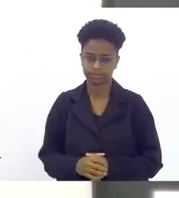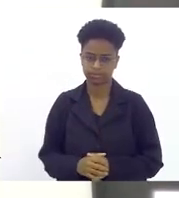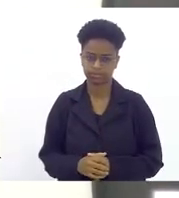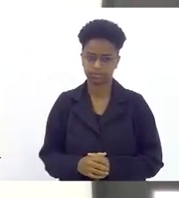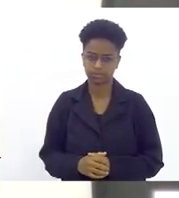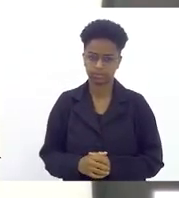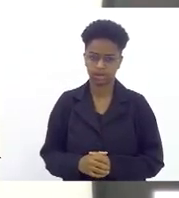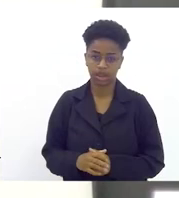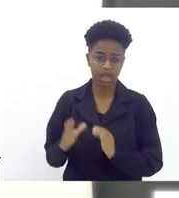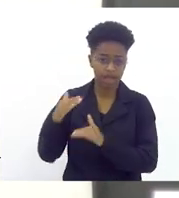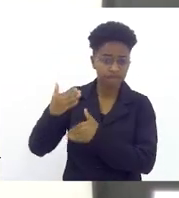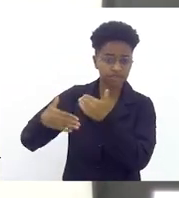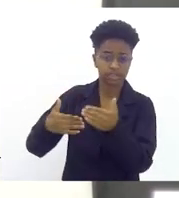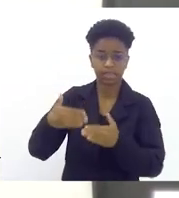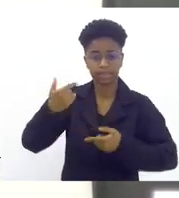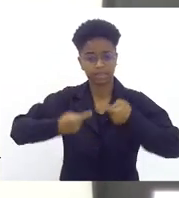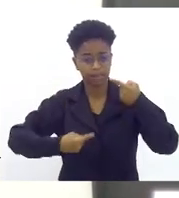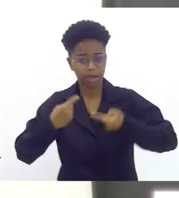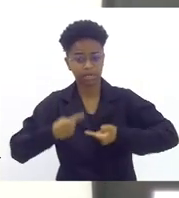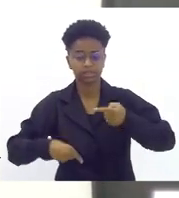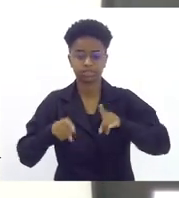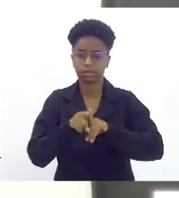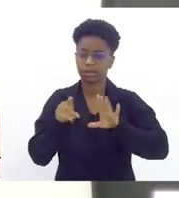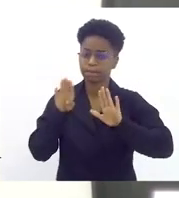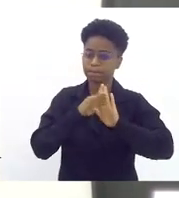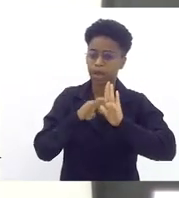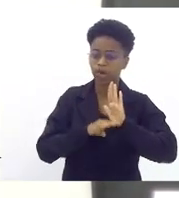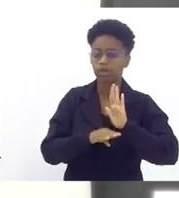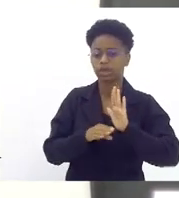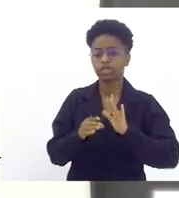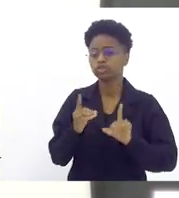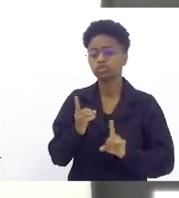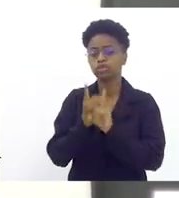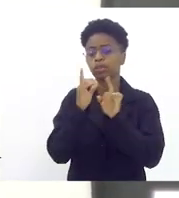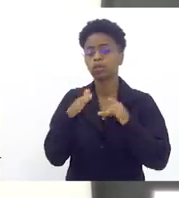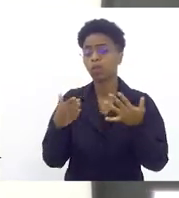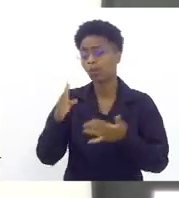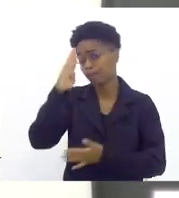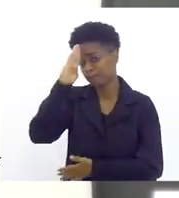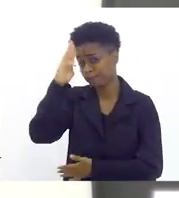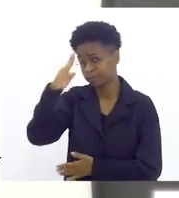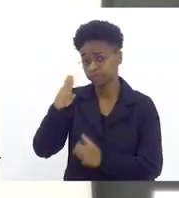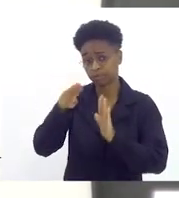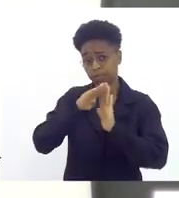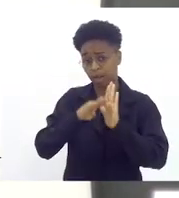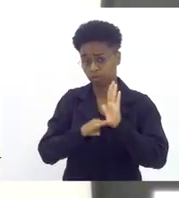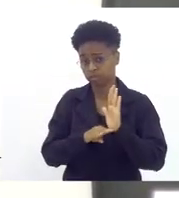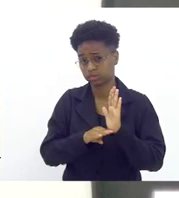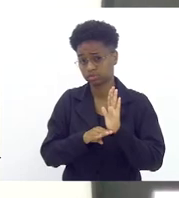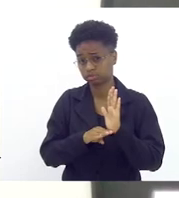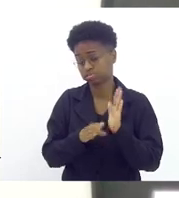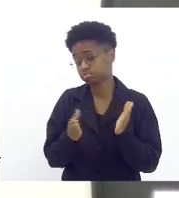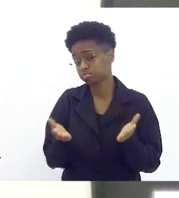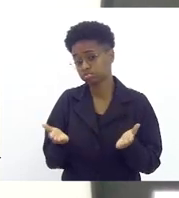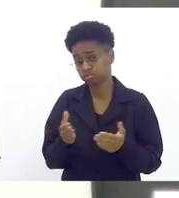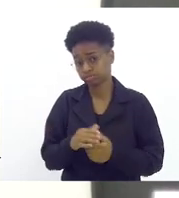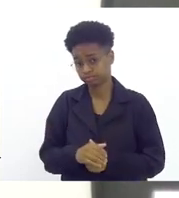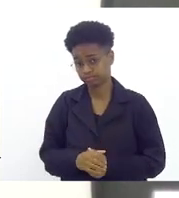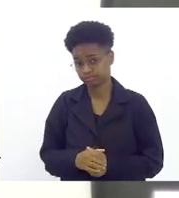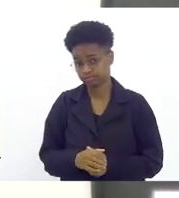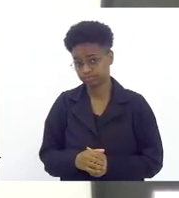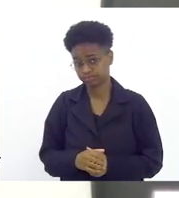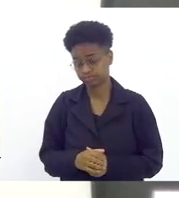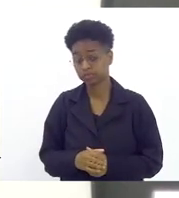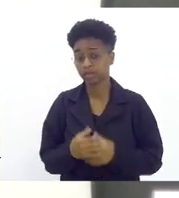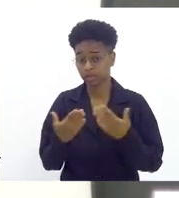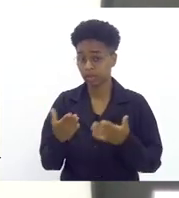desse debate e dessa pauta. Identificar quais são as principais pautas desse grupo, né? Então,